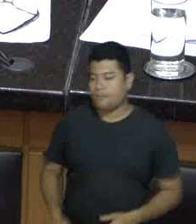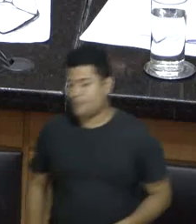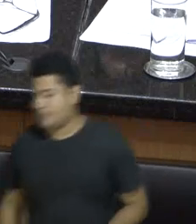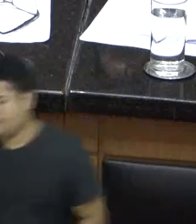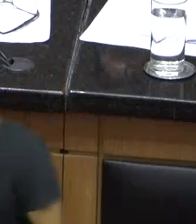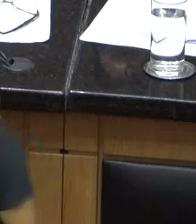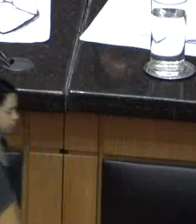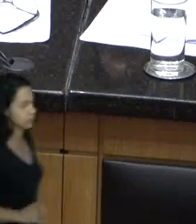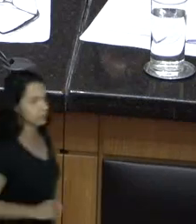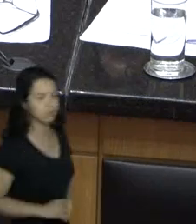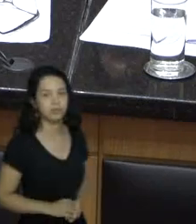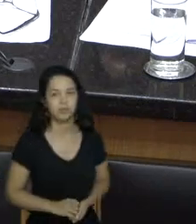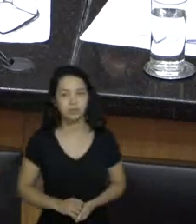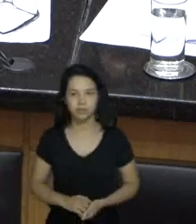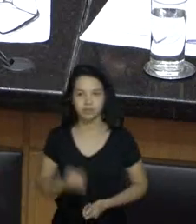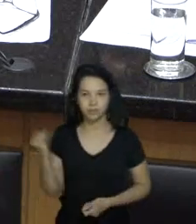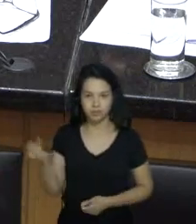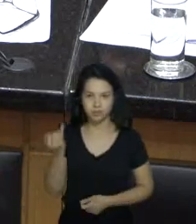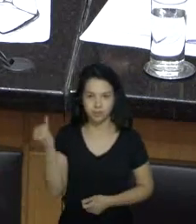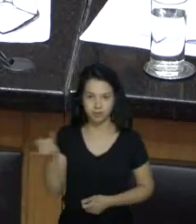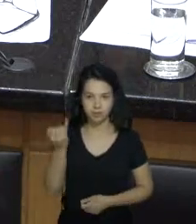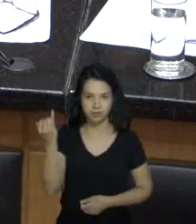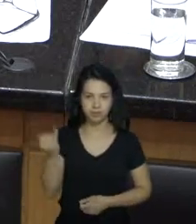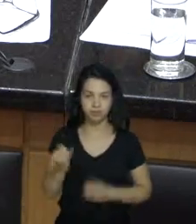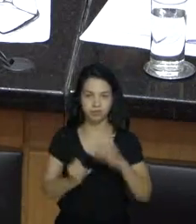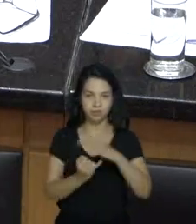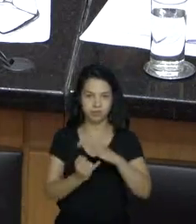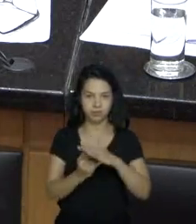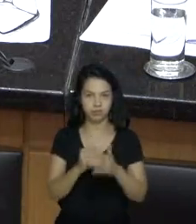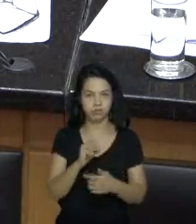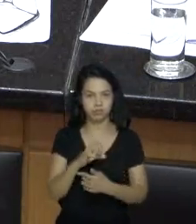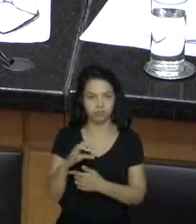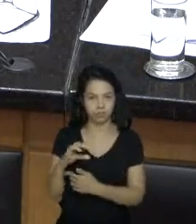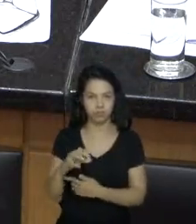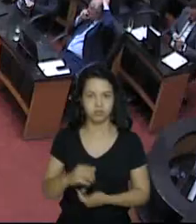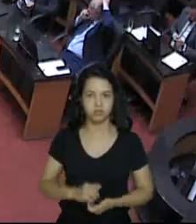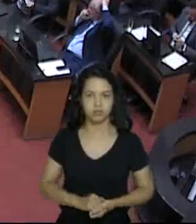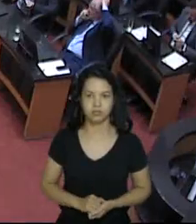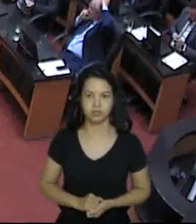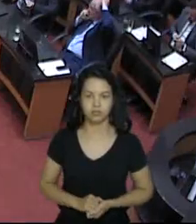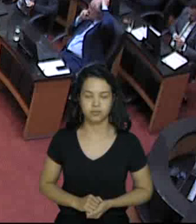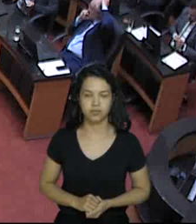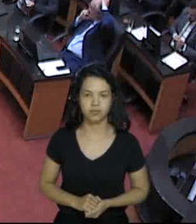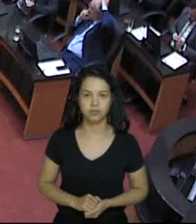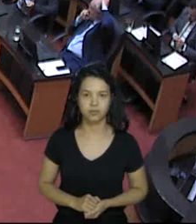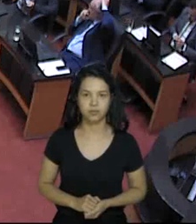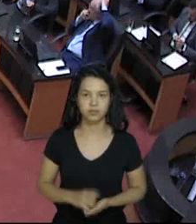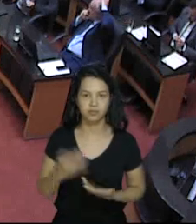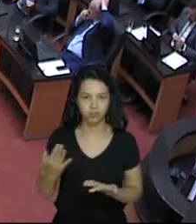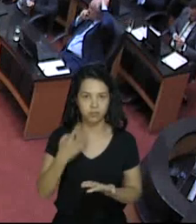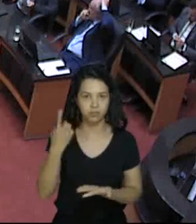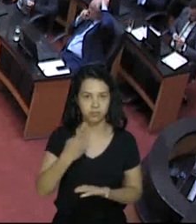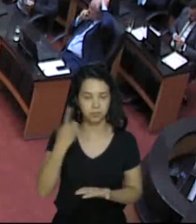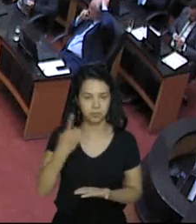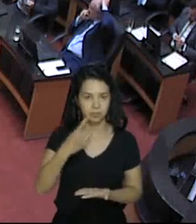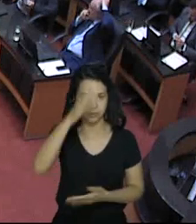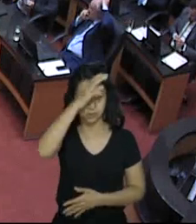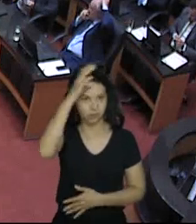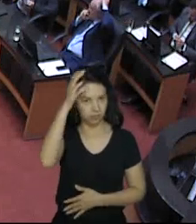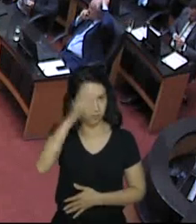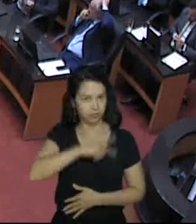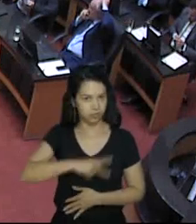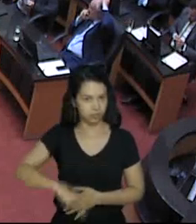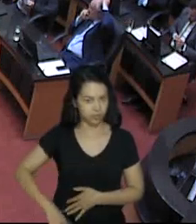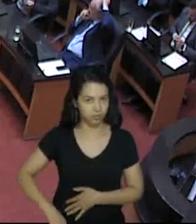indústria cerâmica vermelha de Santa Catarina. Com a palavra, o deputado Carlos Humberto. Presidente Mauro,